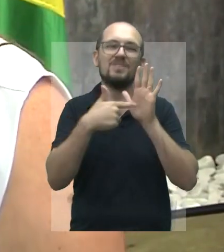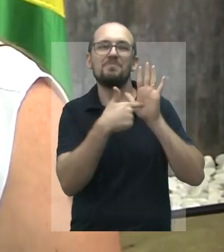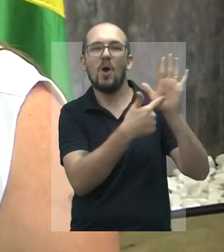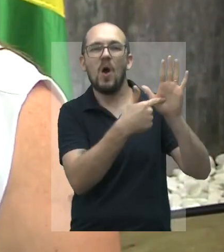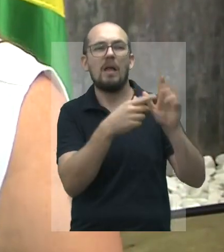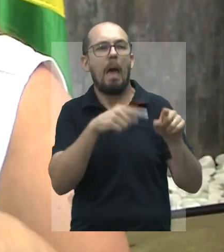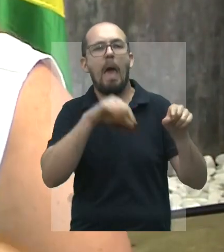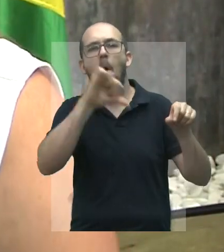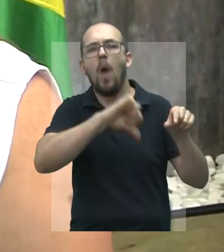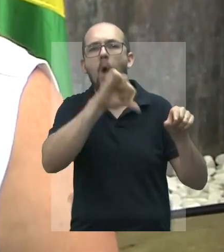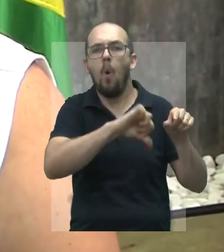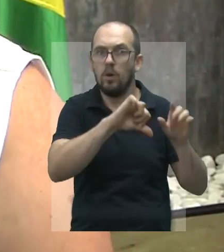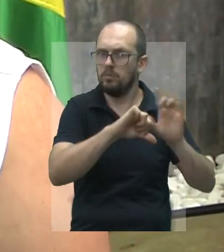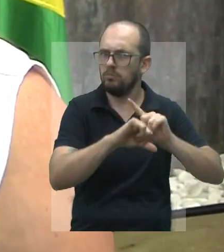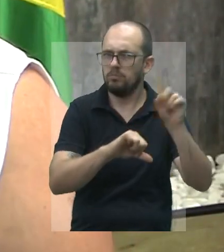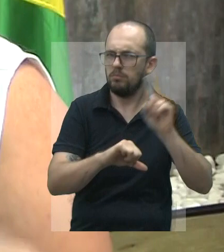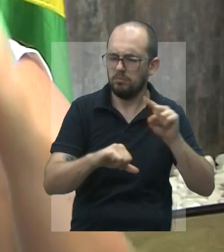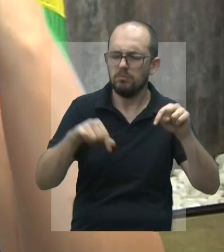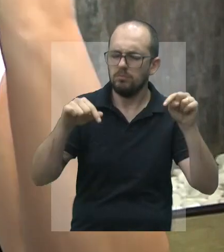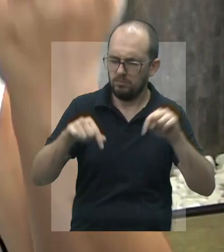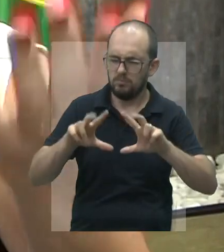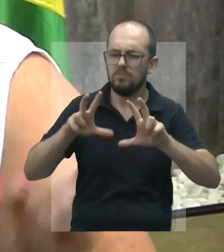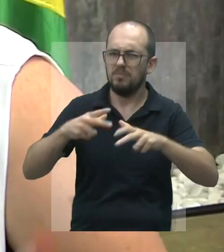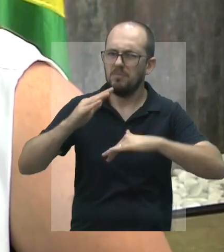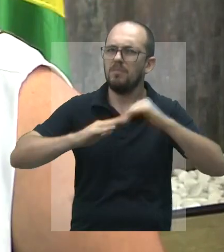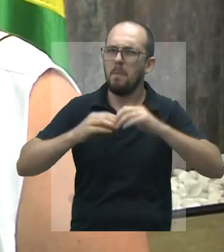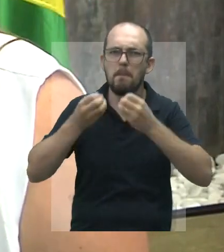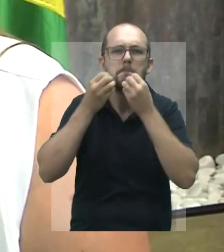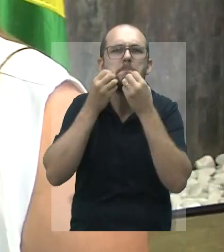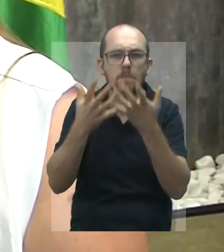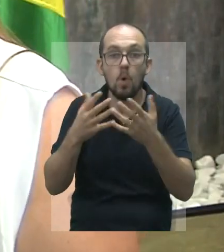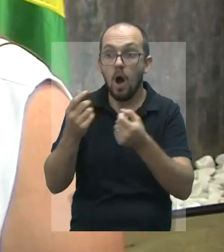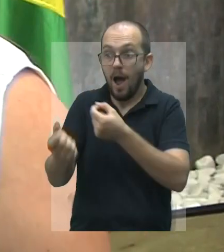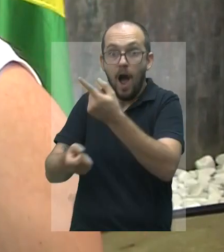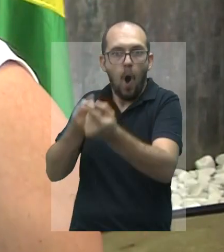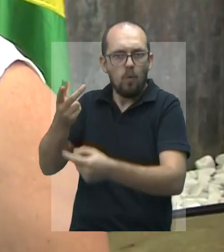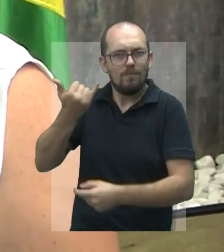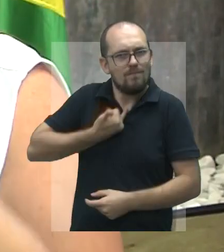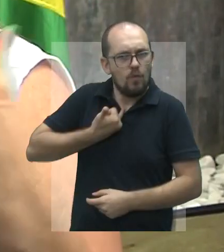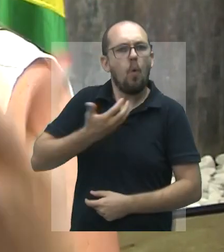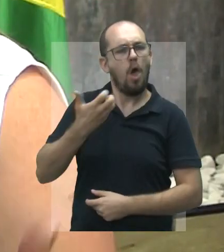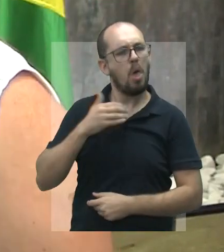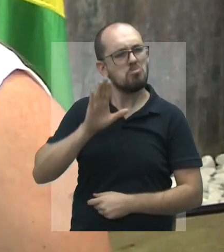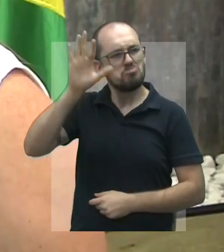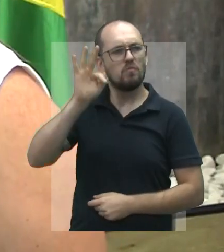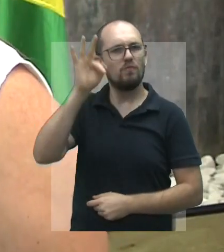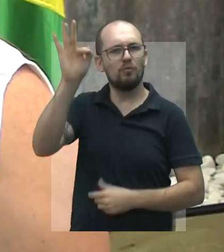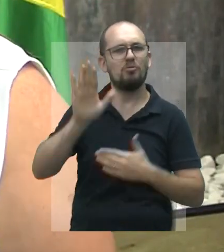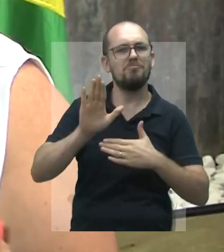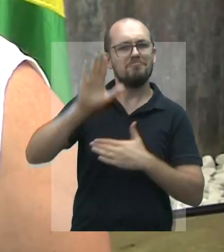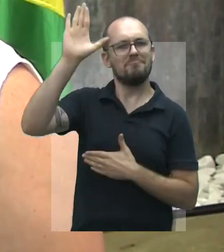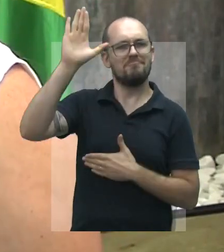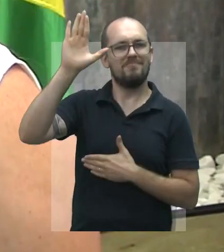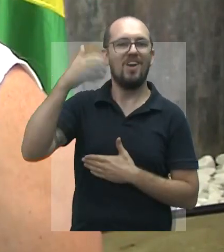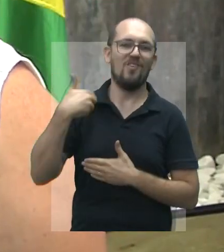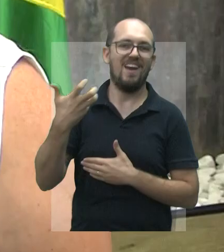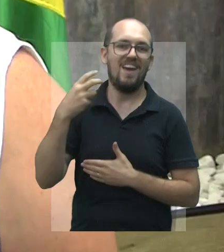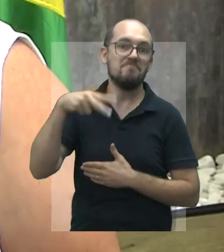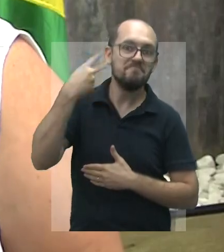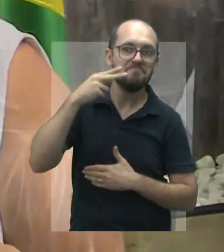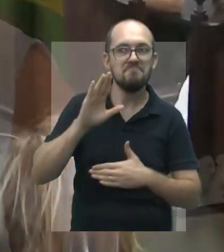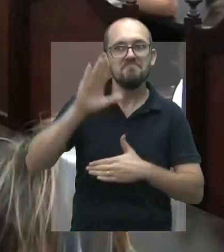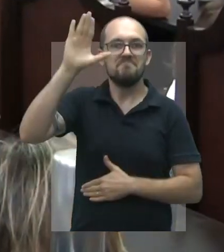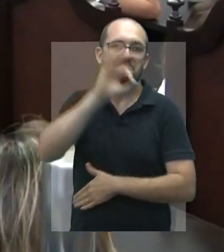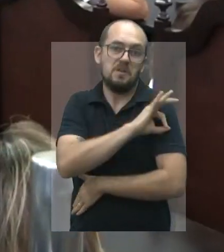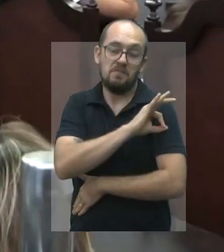ruim. Não, é bom, tem coisas boas. Saíram até falando que tem uns que vão querer ser vereador, outros prefeitos, então eles saíram maravilhados